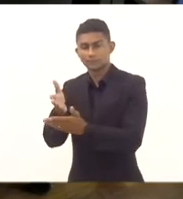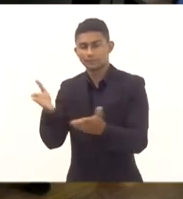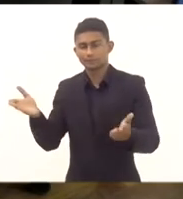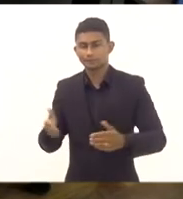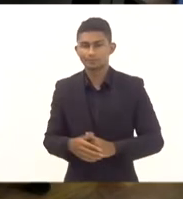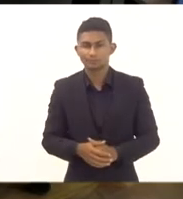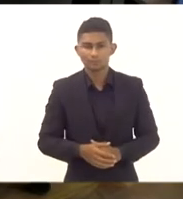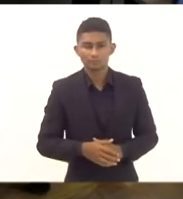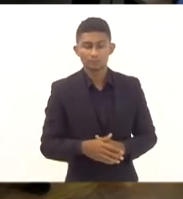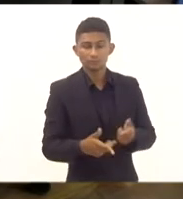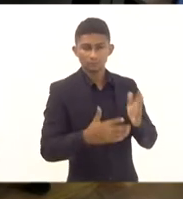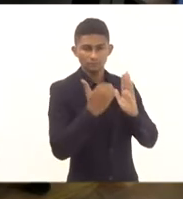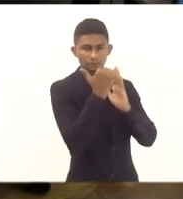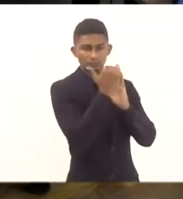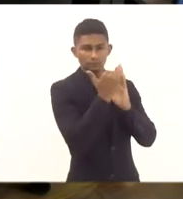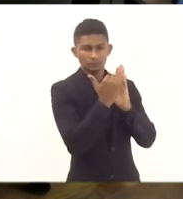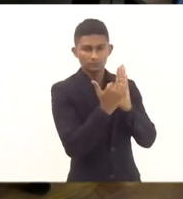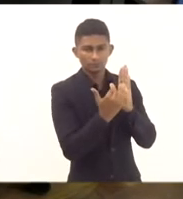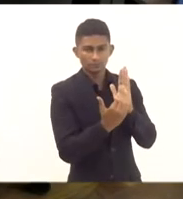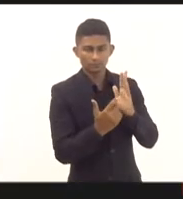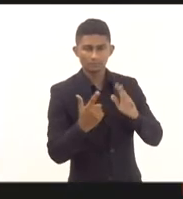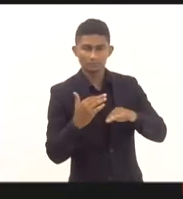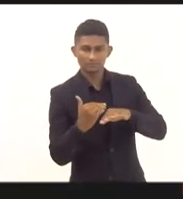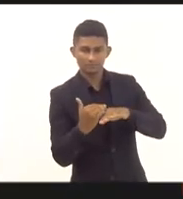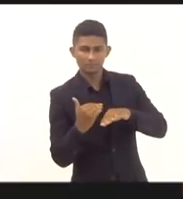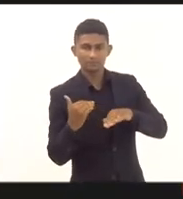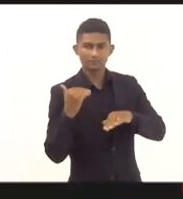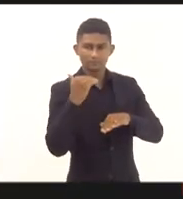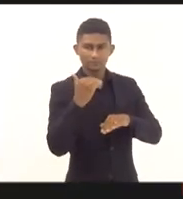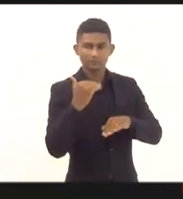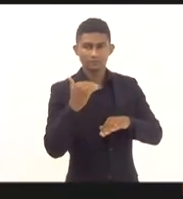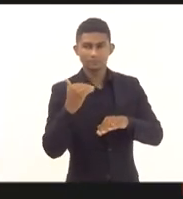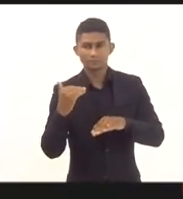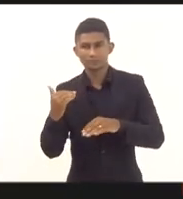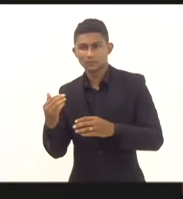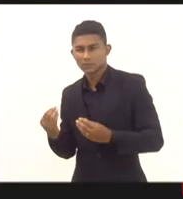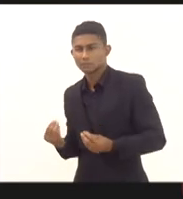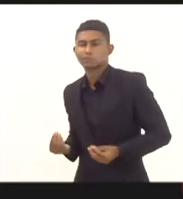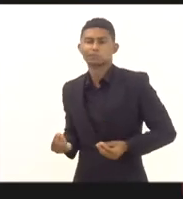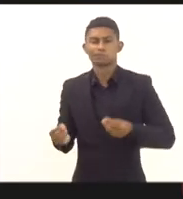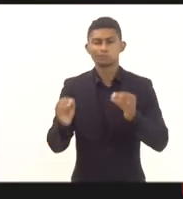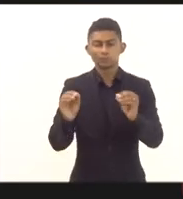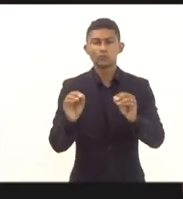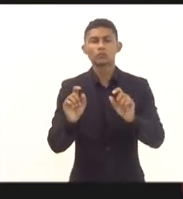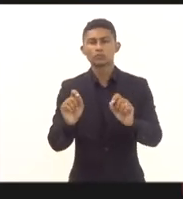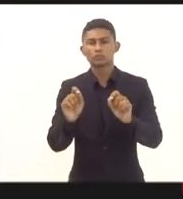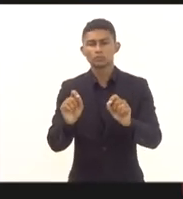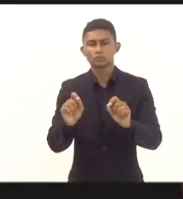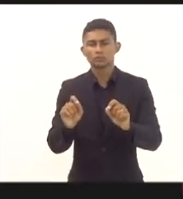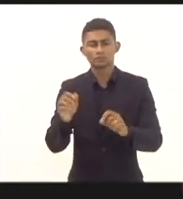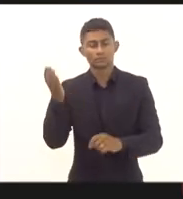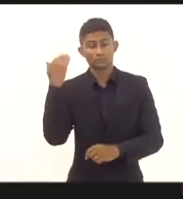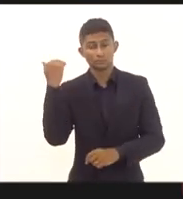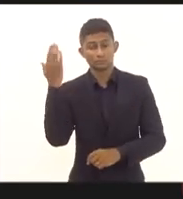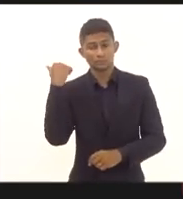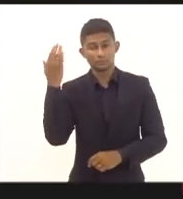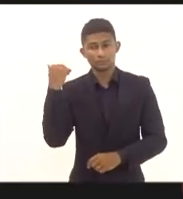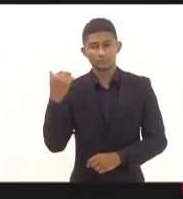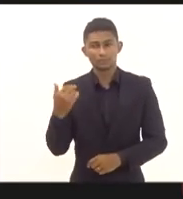programa supera foi lançado ainda mais estão aqui o meu carinho especial é